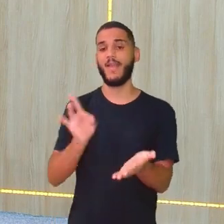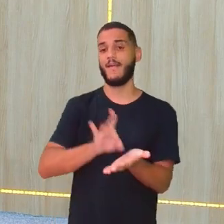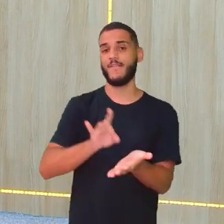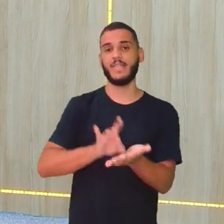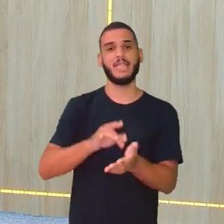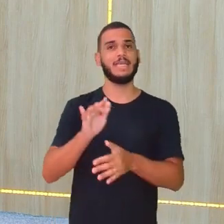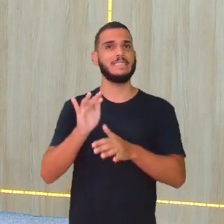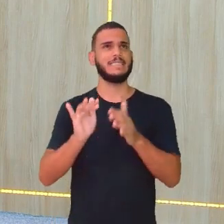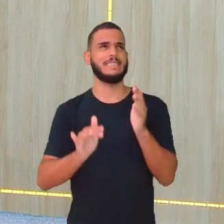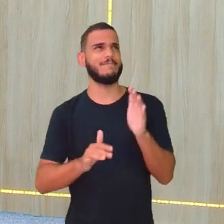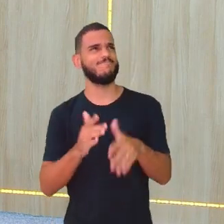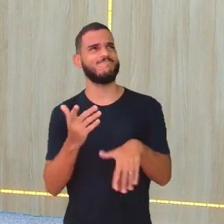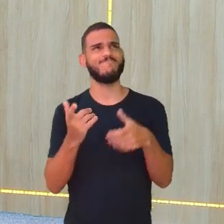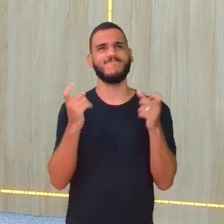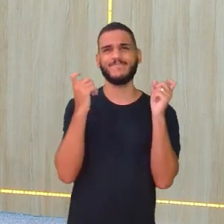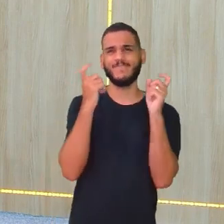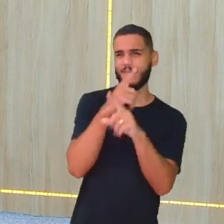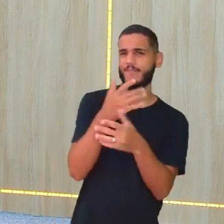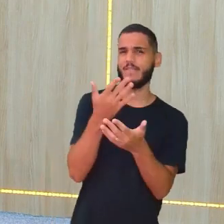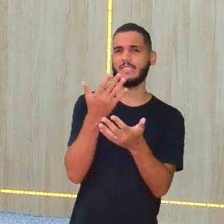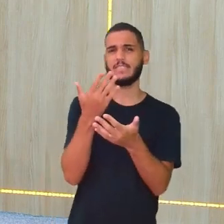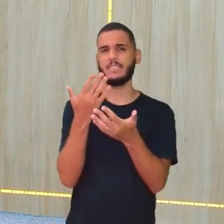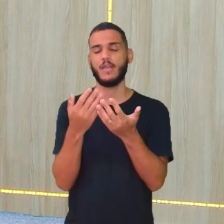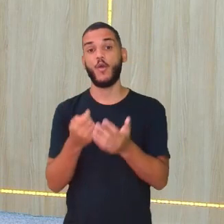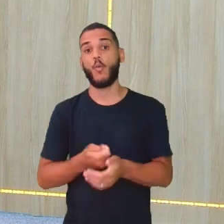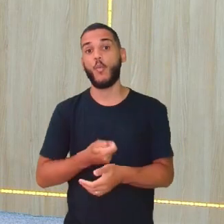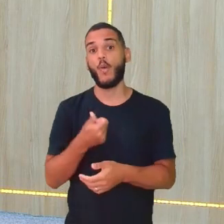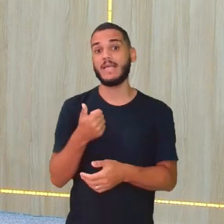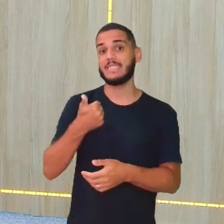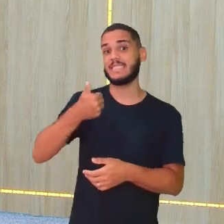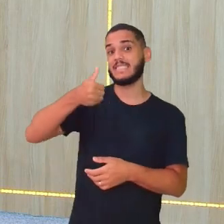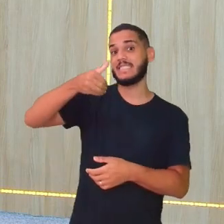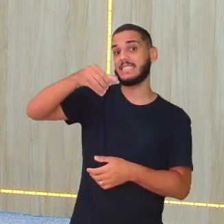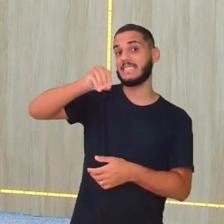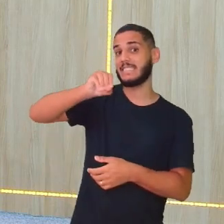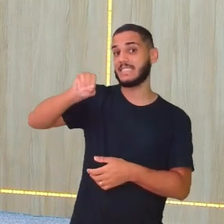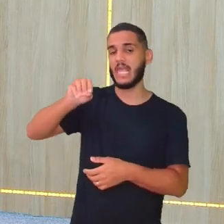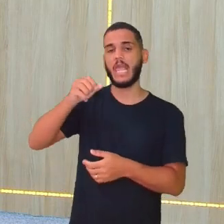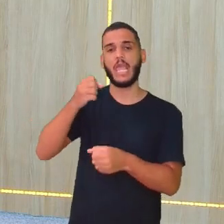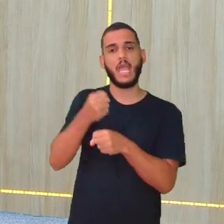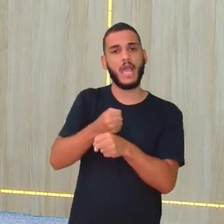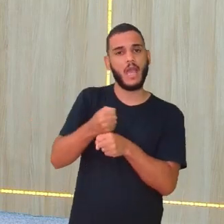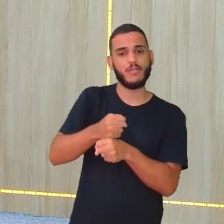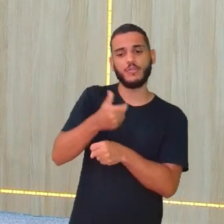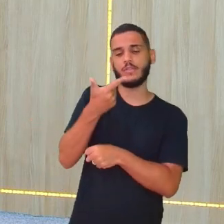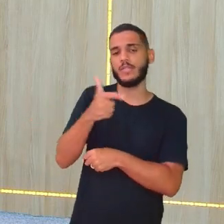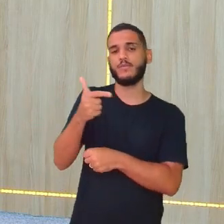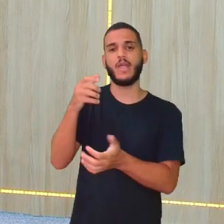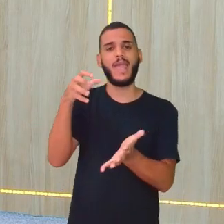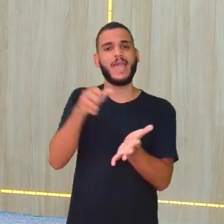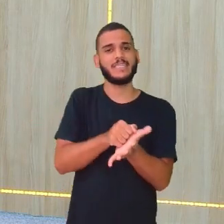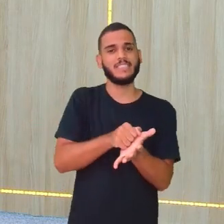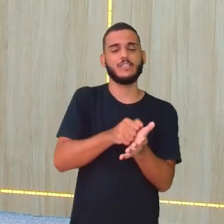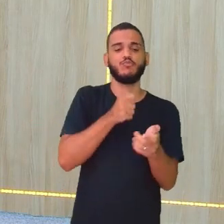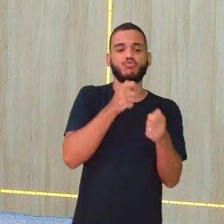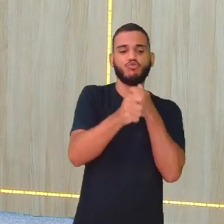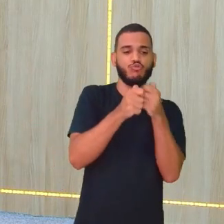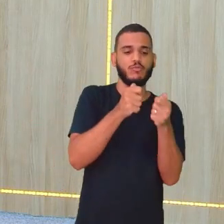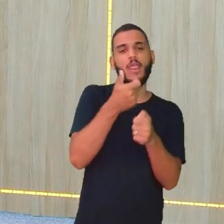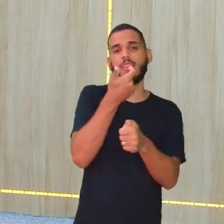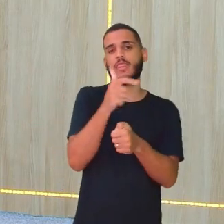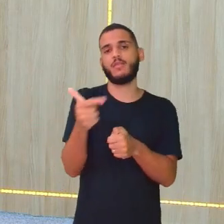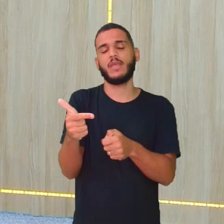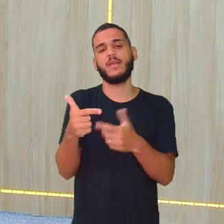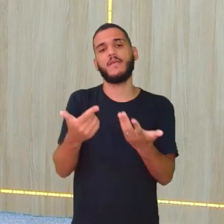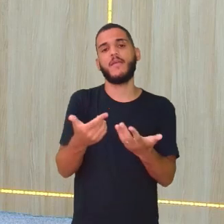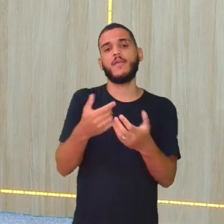ainda meio. um pouco nebulosa, É, né? assim, é quase 100 anos, Anos. então não tinha registro, não tinha jornal. Então, assim, eu contei as três histórias